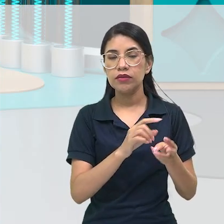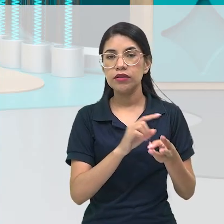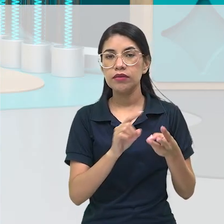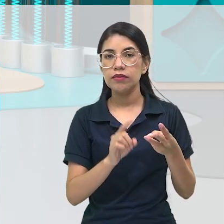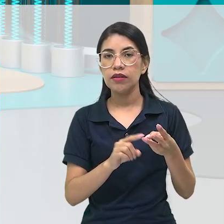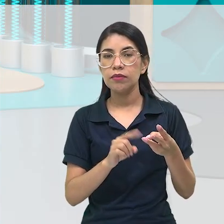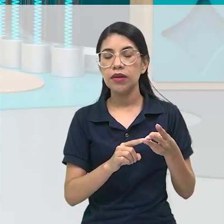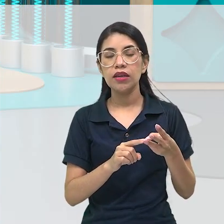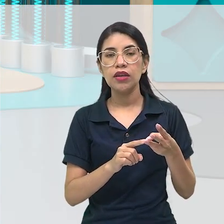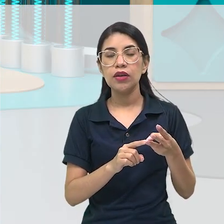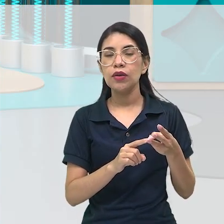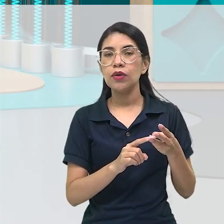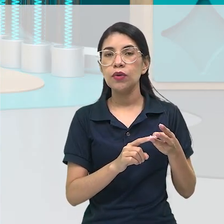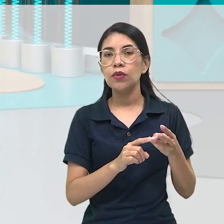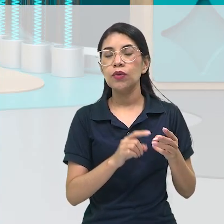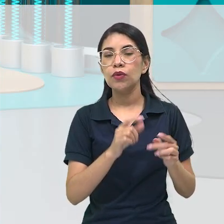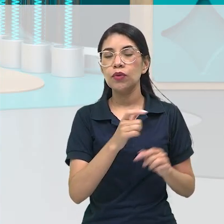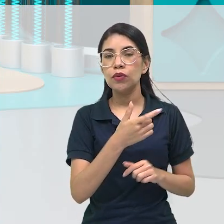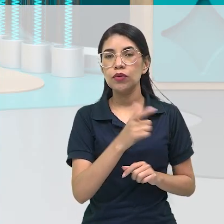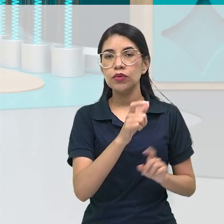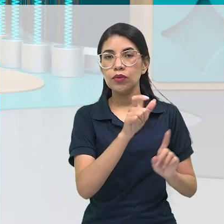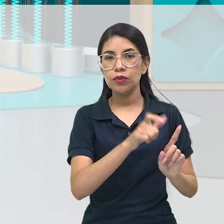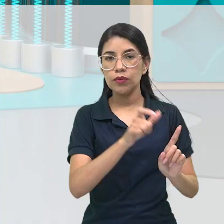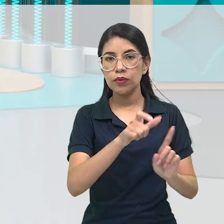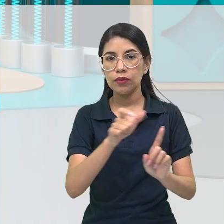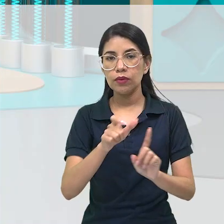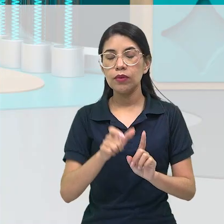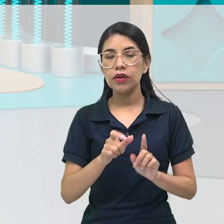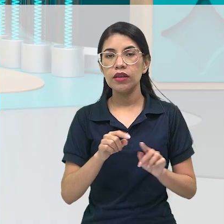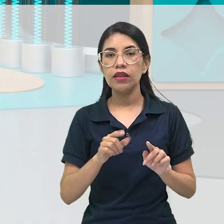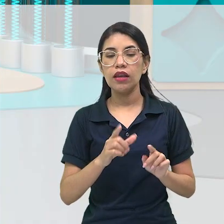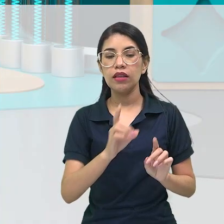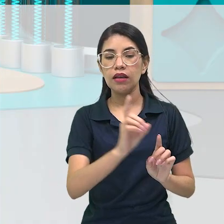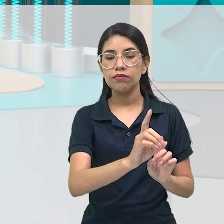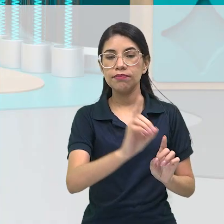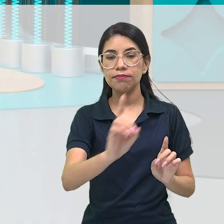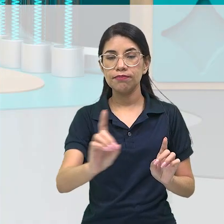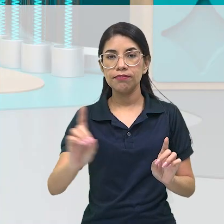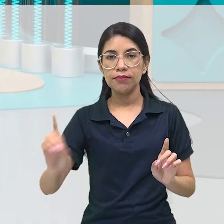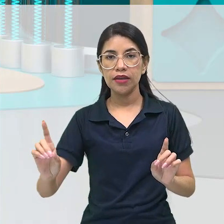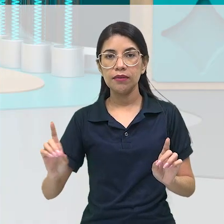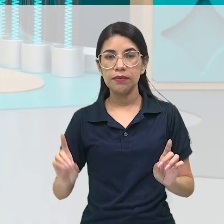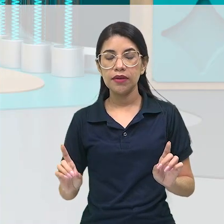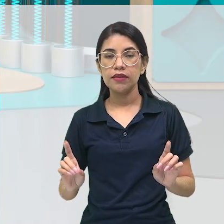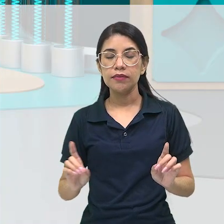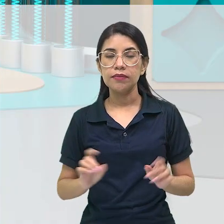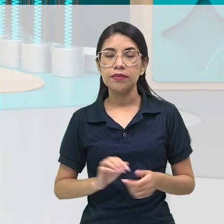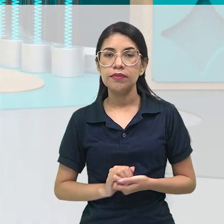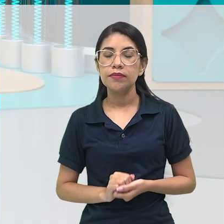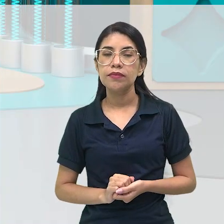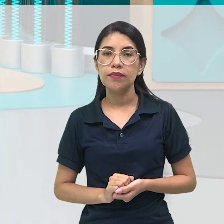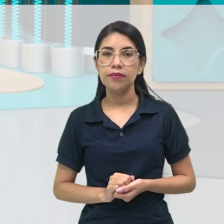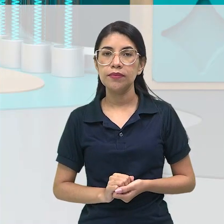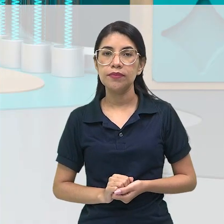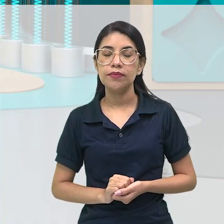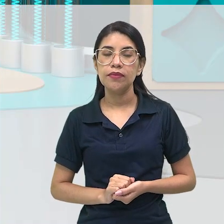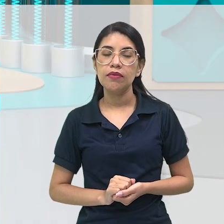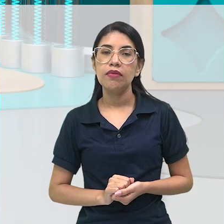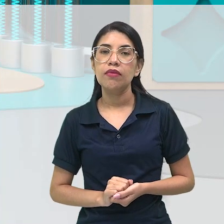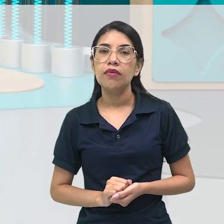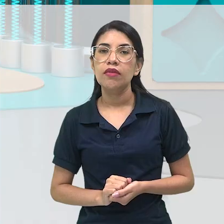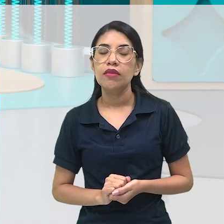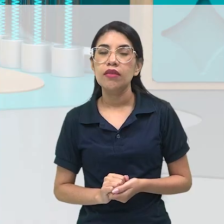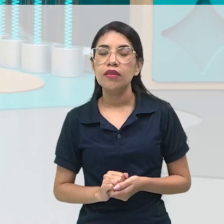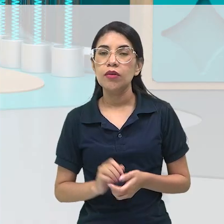e os demais, os que ficam em cada base, né? O homem da primeira, da segunda, da terceira base. Então,